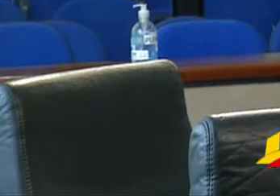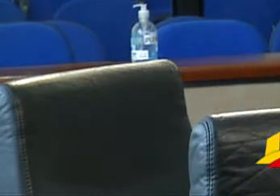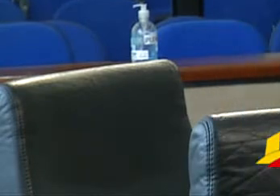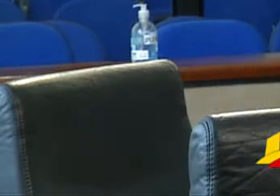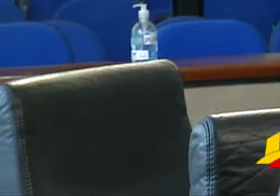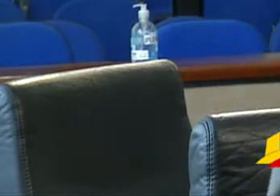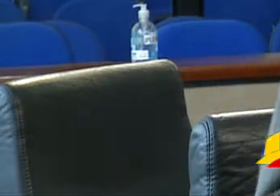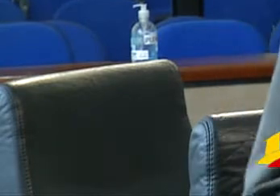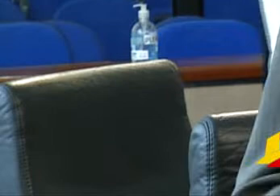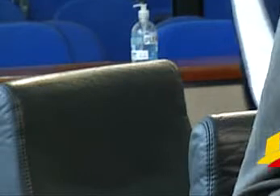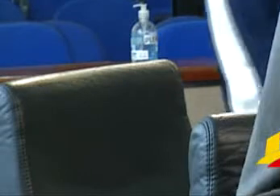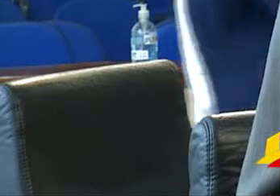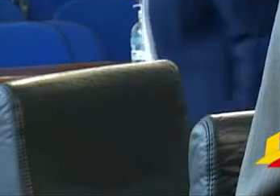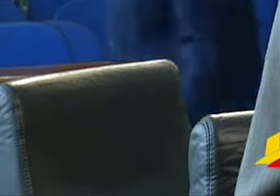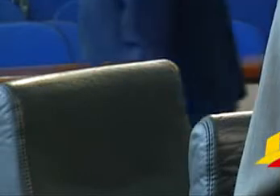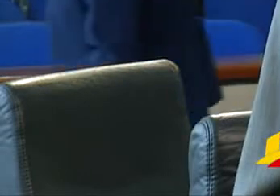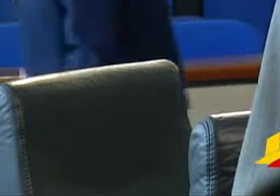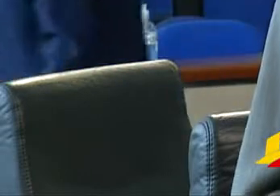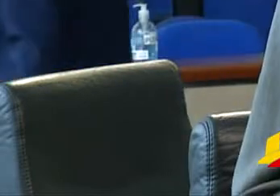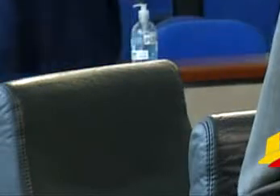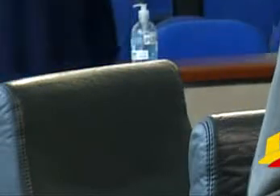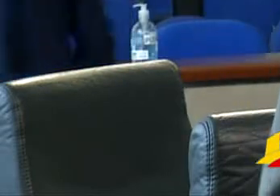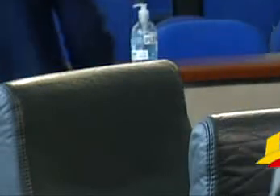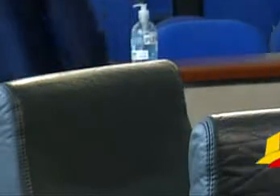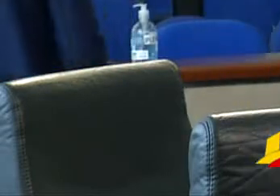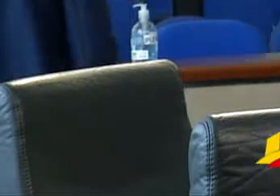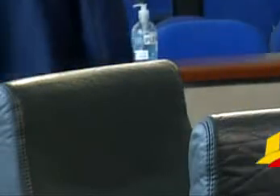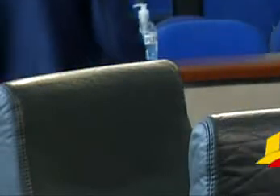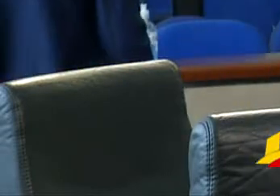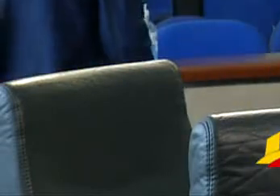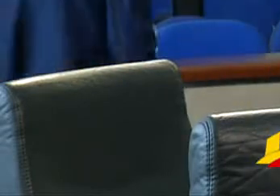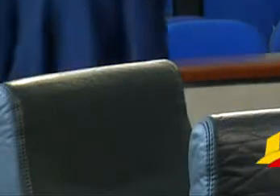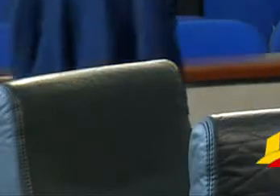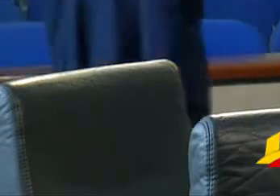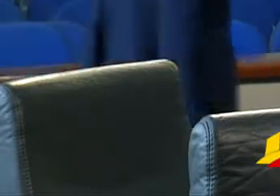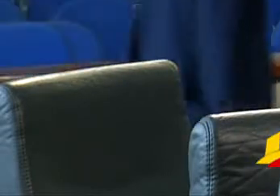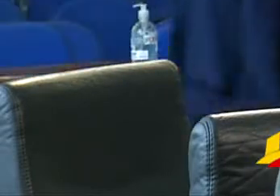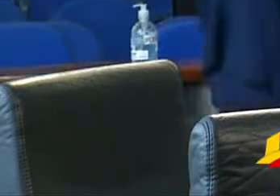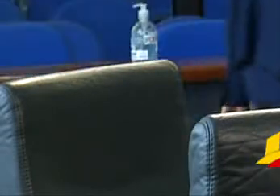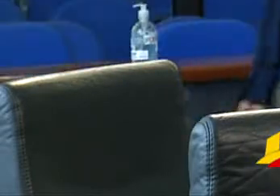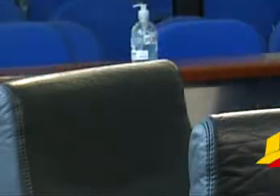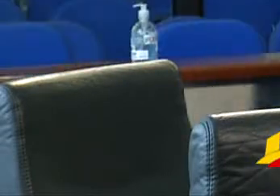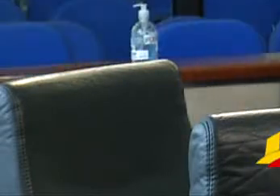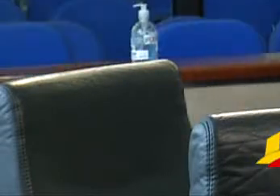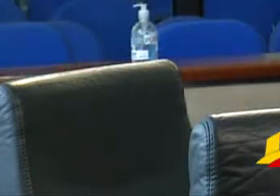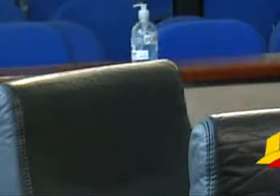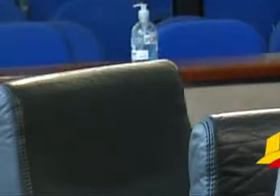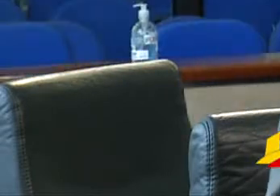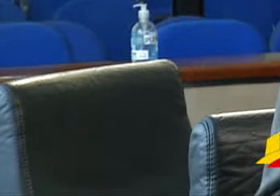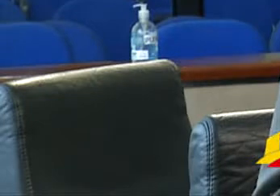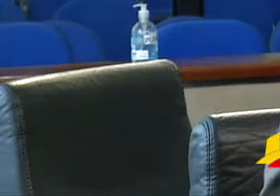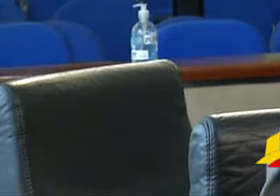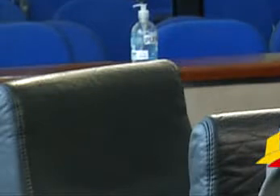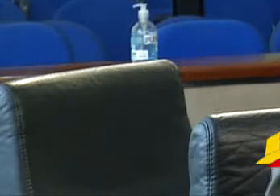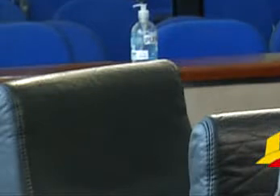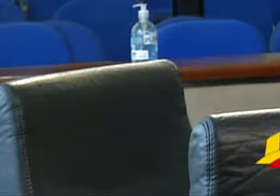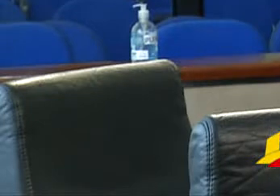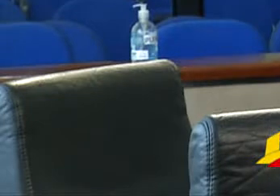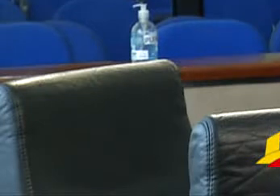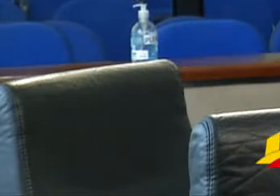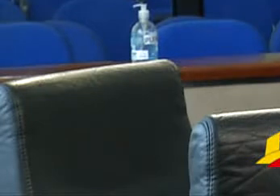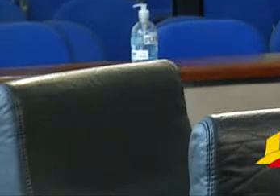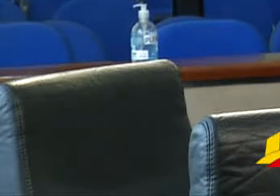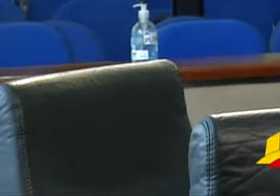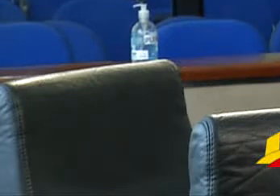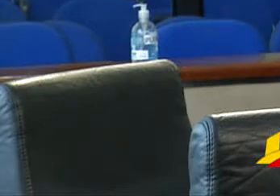é mérito o problema o problema é como transformar isso é aí que tá